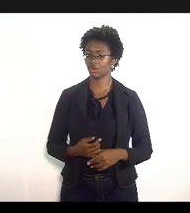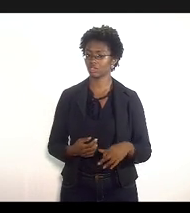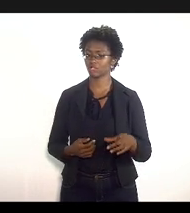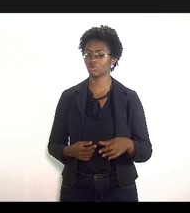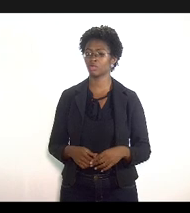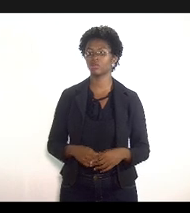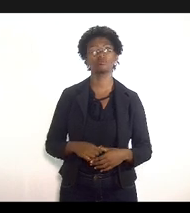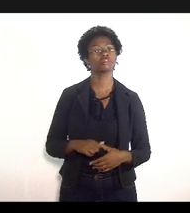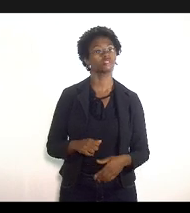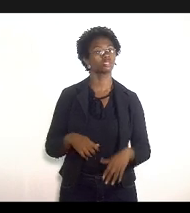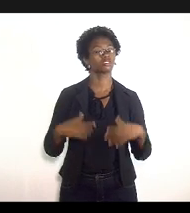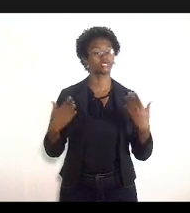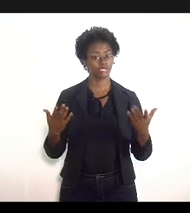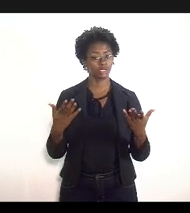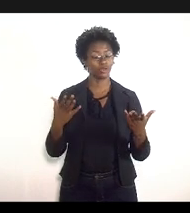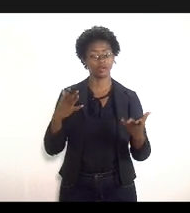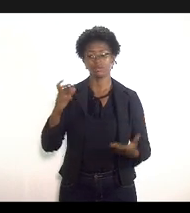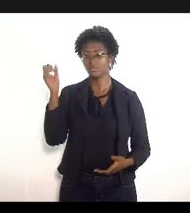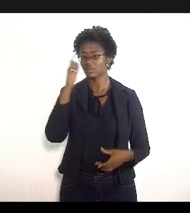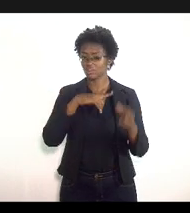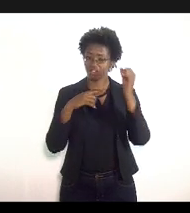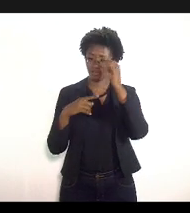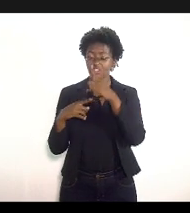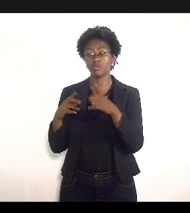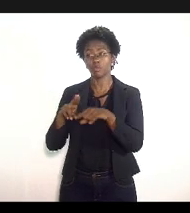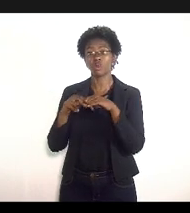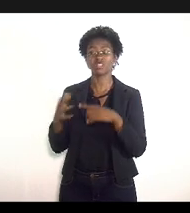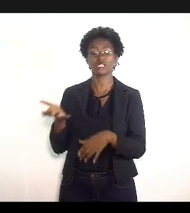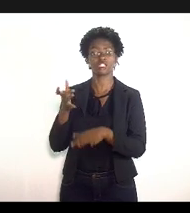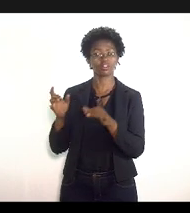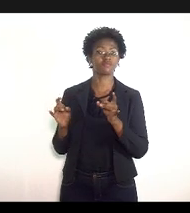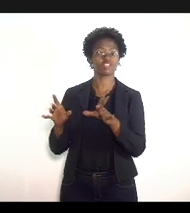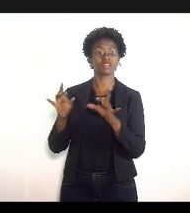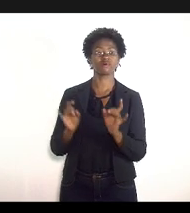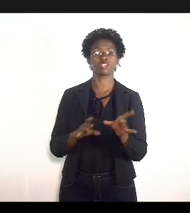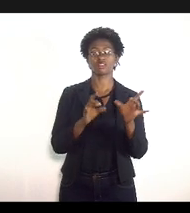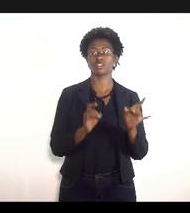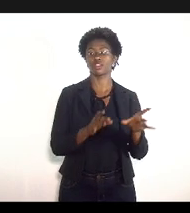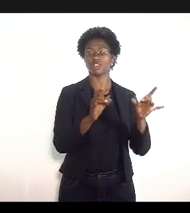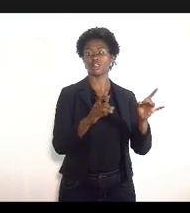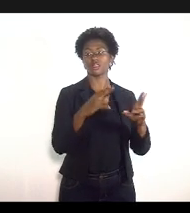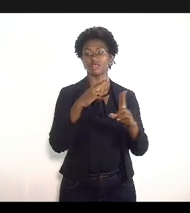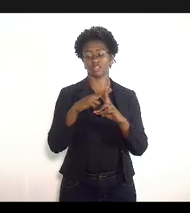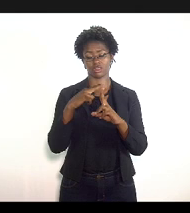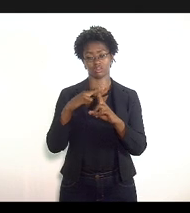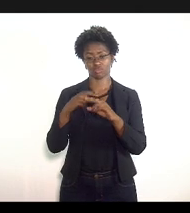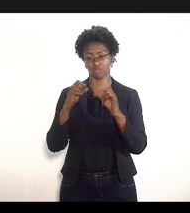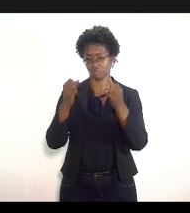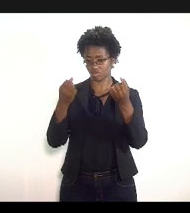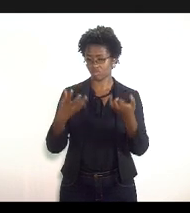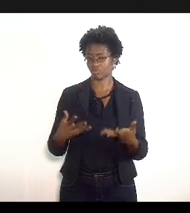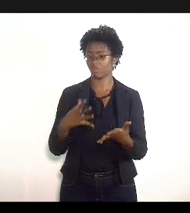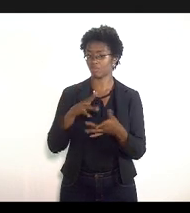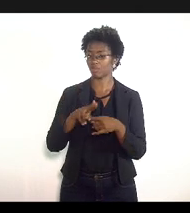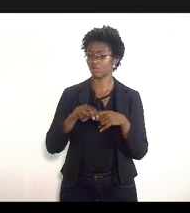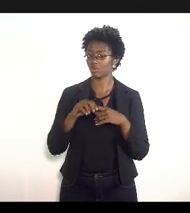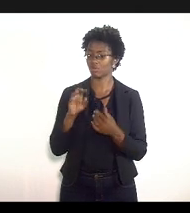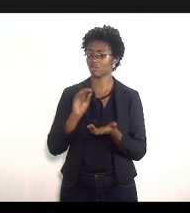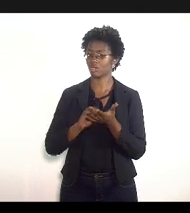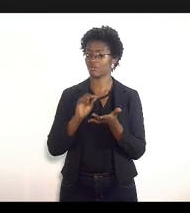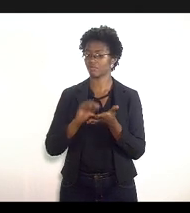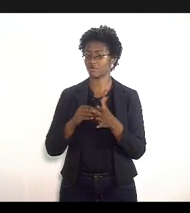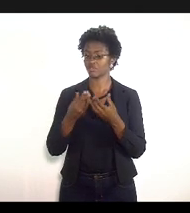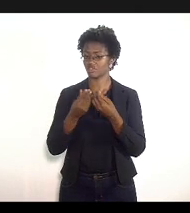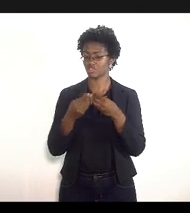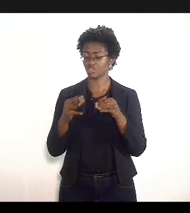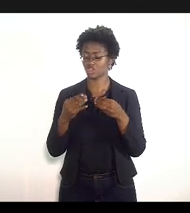subliminar para a privatização do SUS, justificado pelo desmonte,